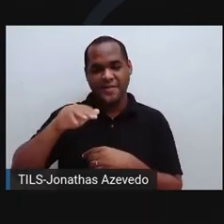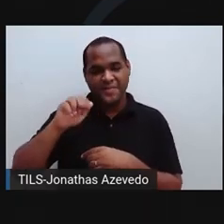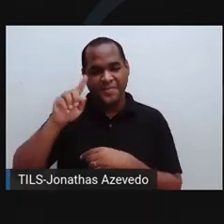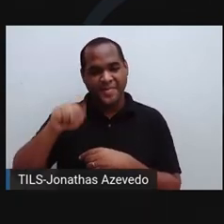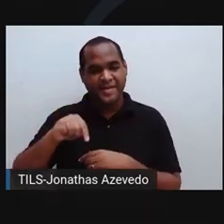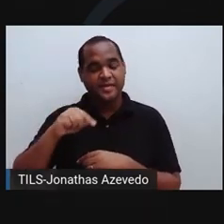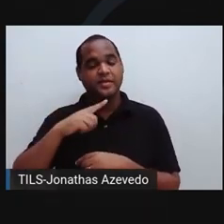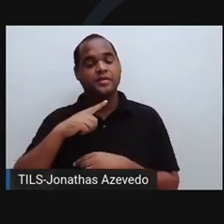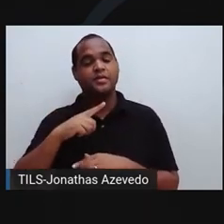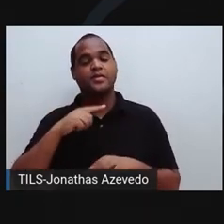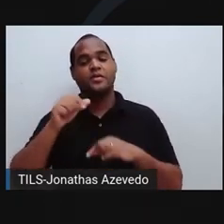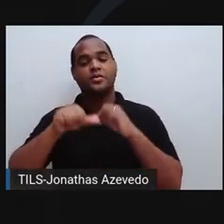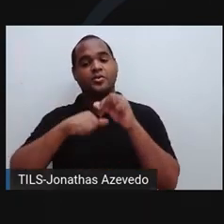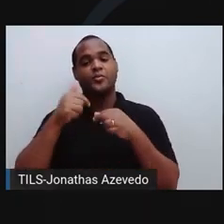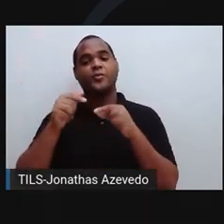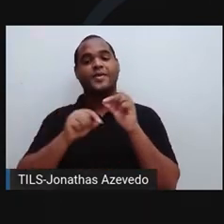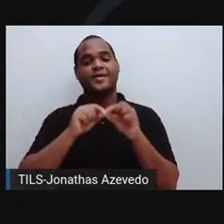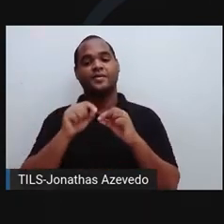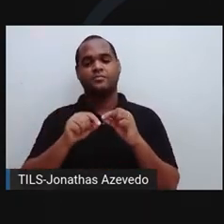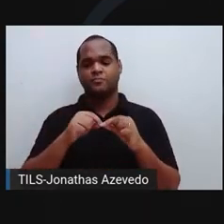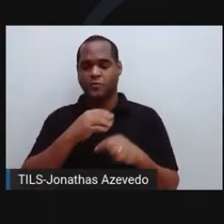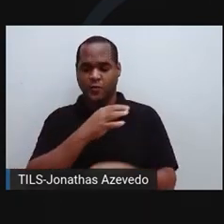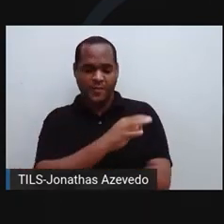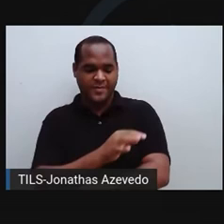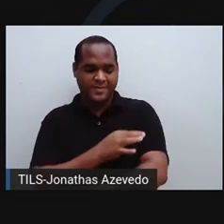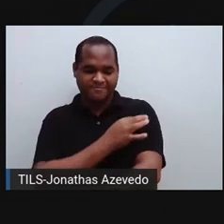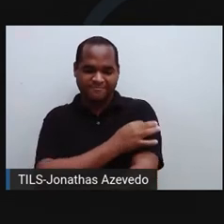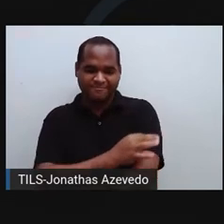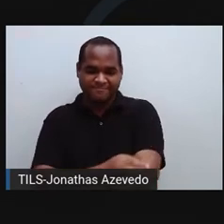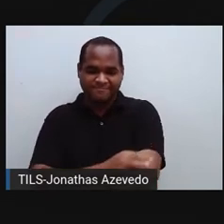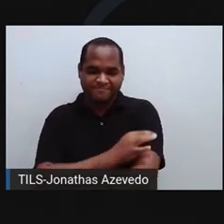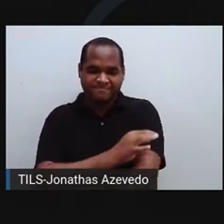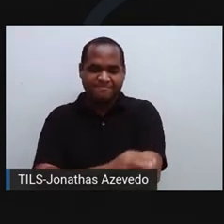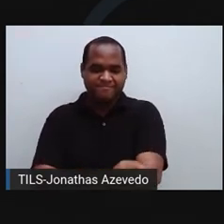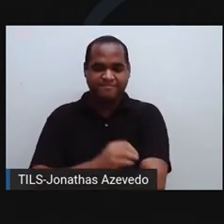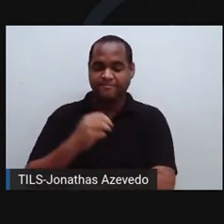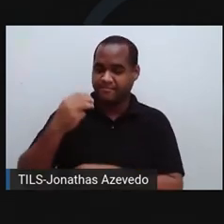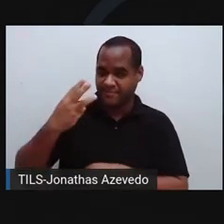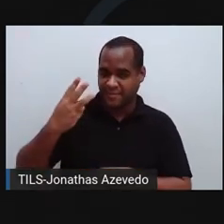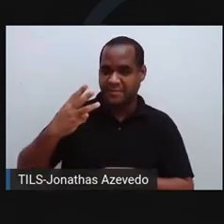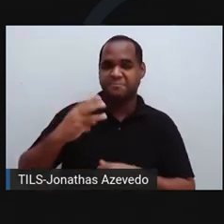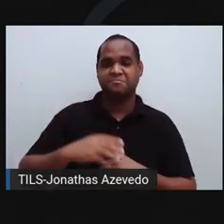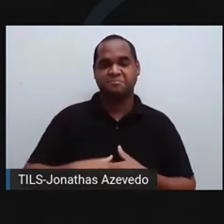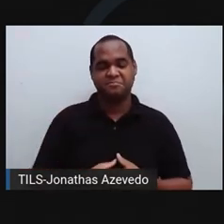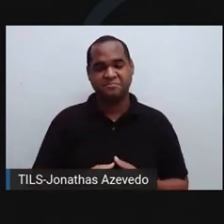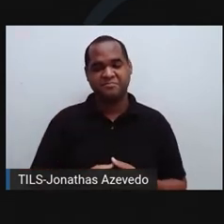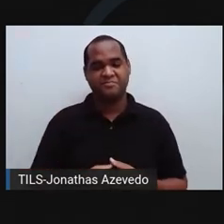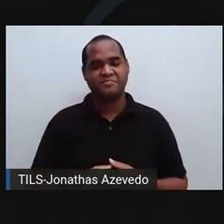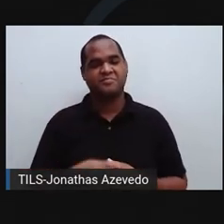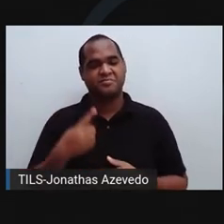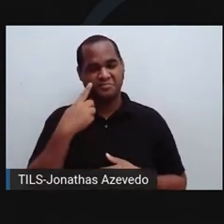gambá virou comida de quem? De onça, que é o consumidor de terceira ordem. Então, volta